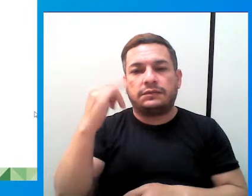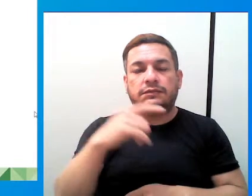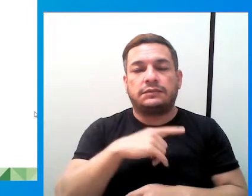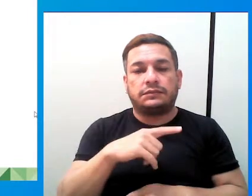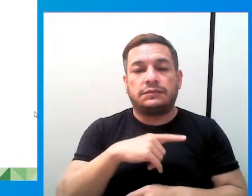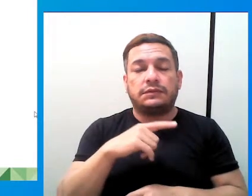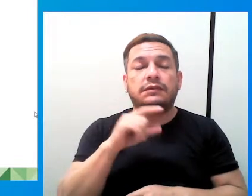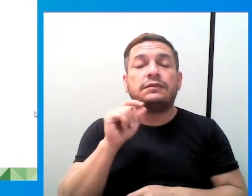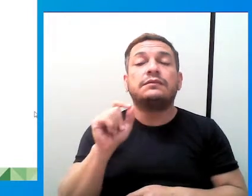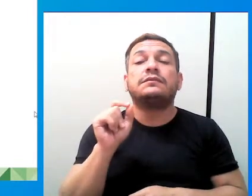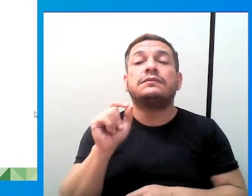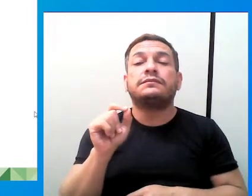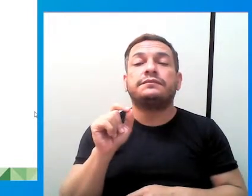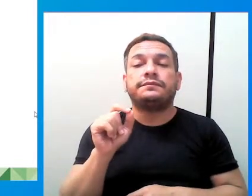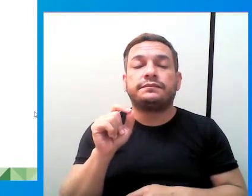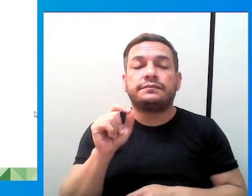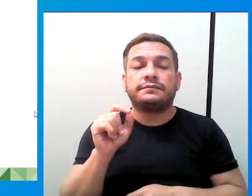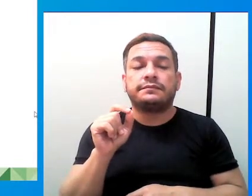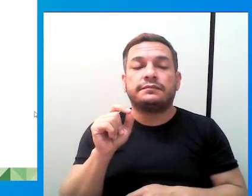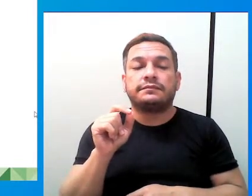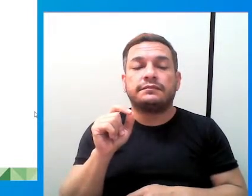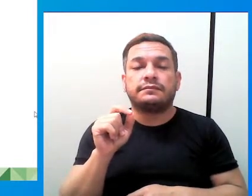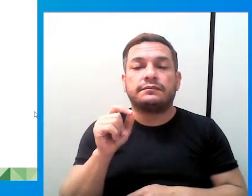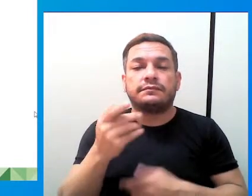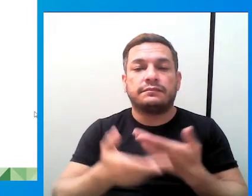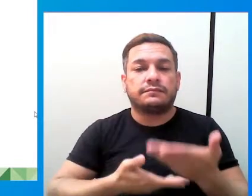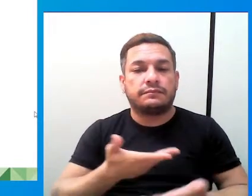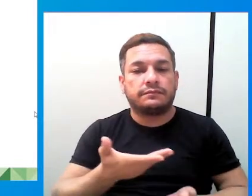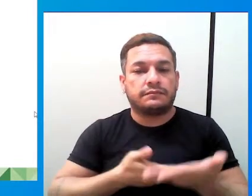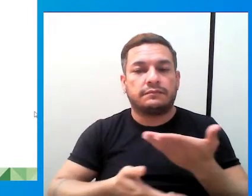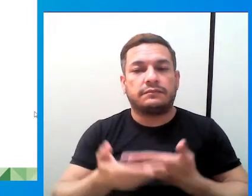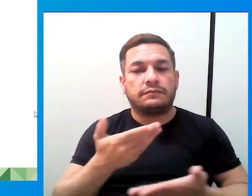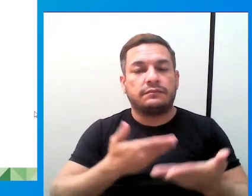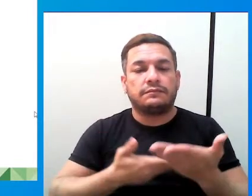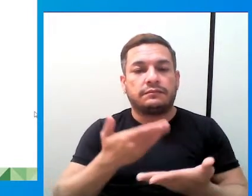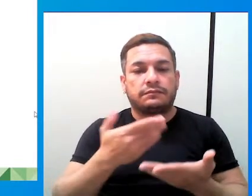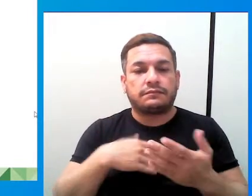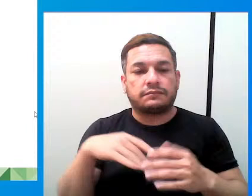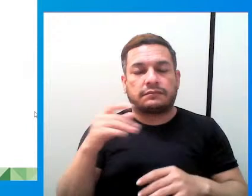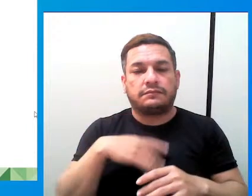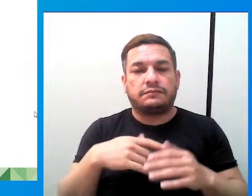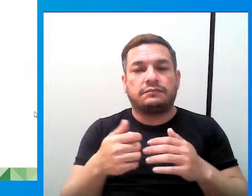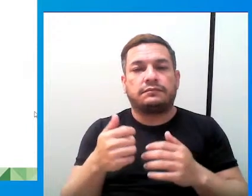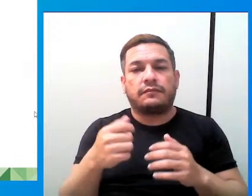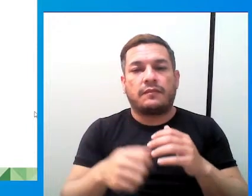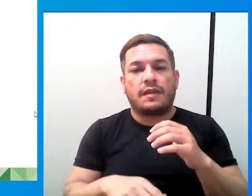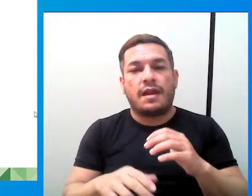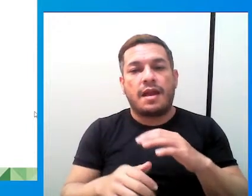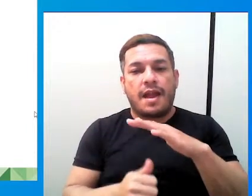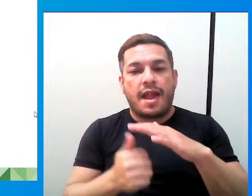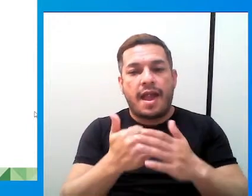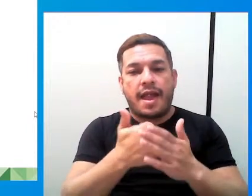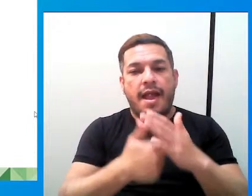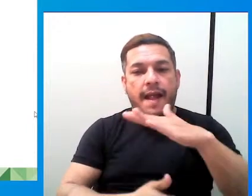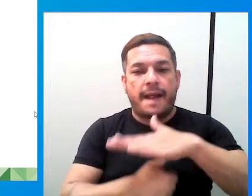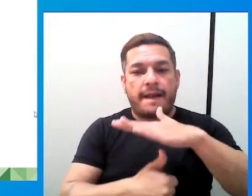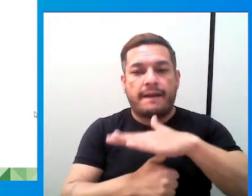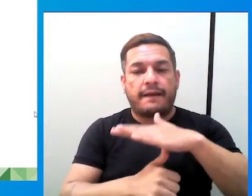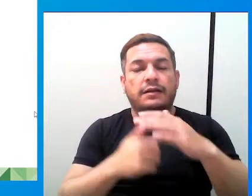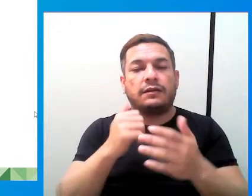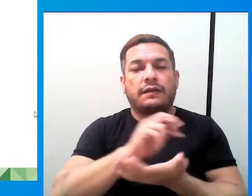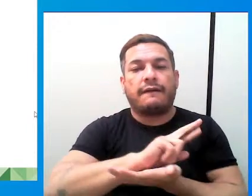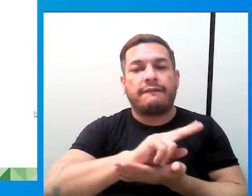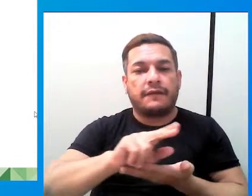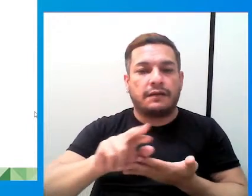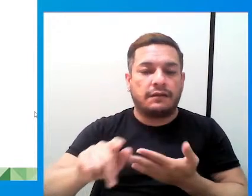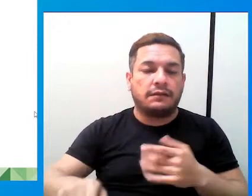de estabelecer uma interface entre as pró-reitorias e a gestão do campus com os NDEs.